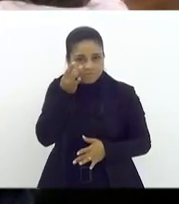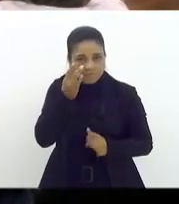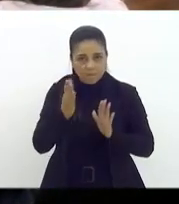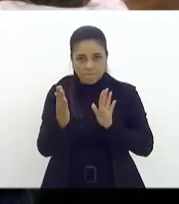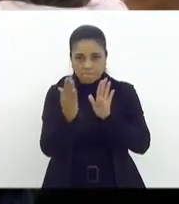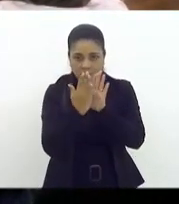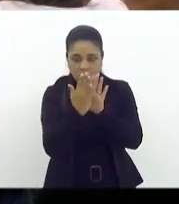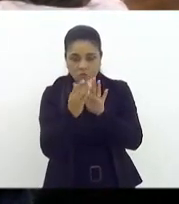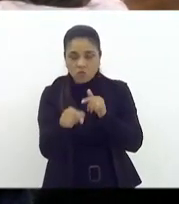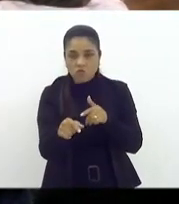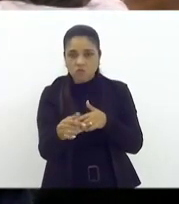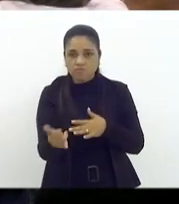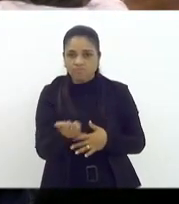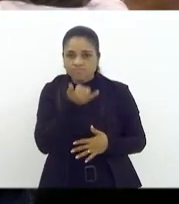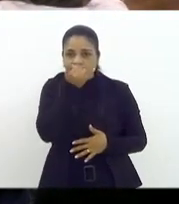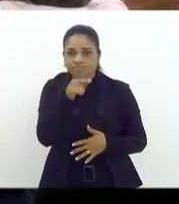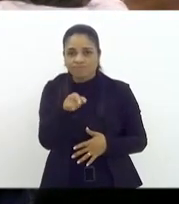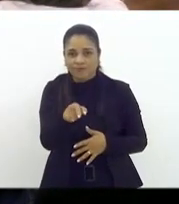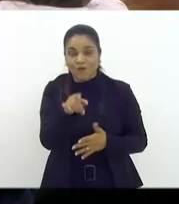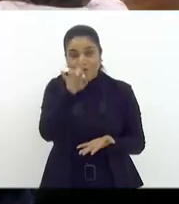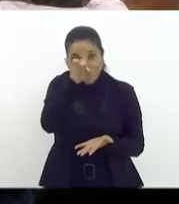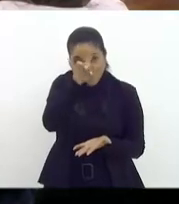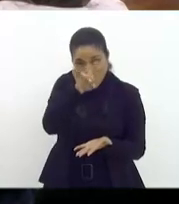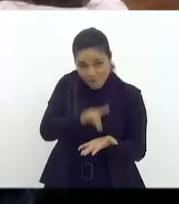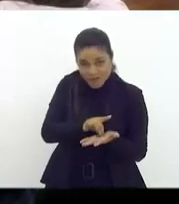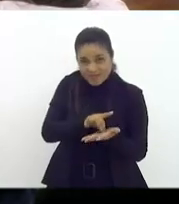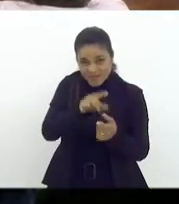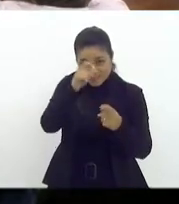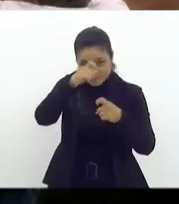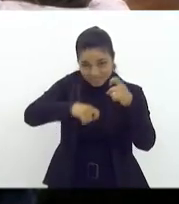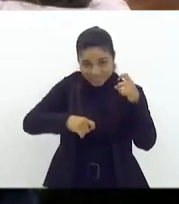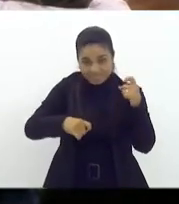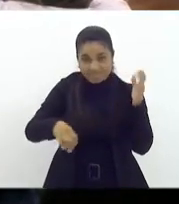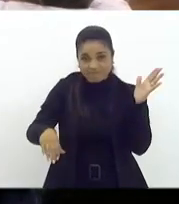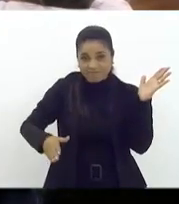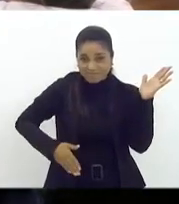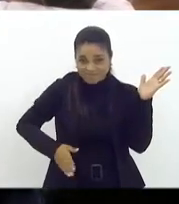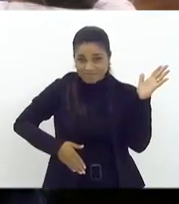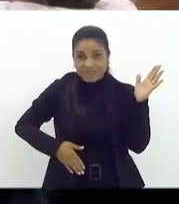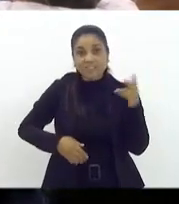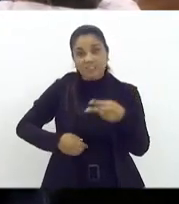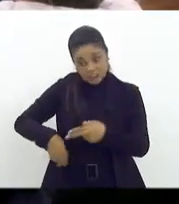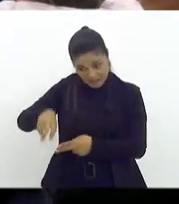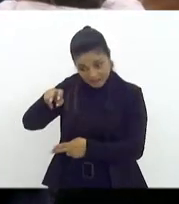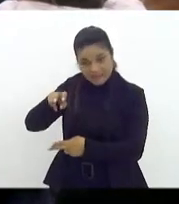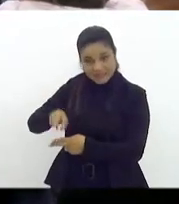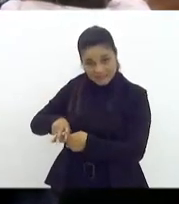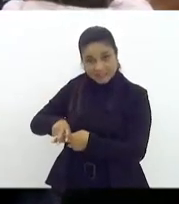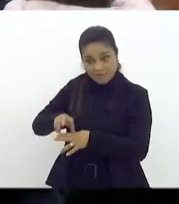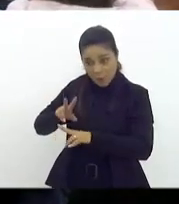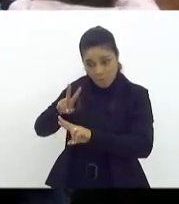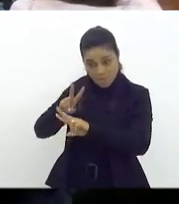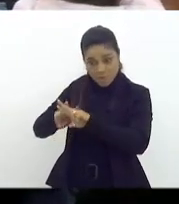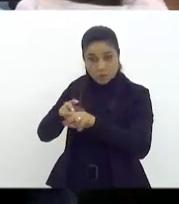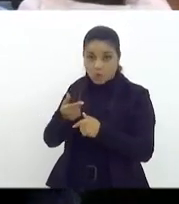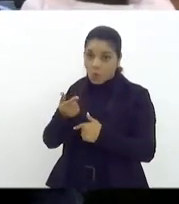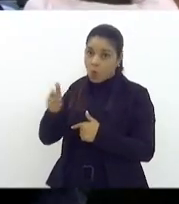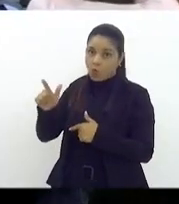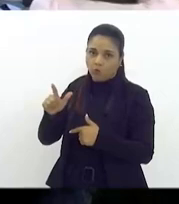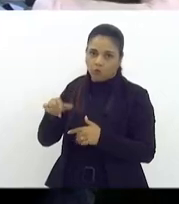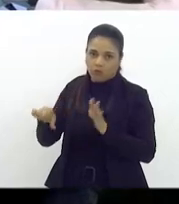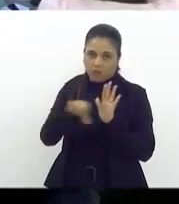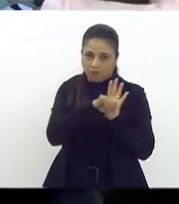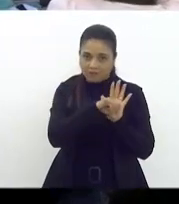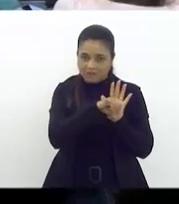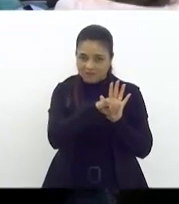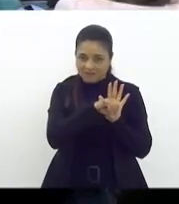casualmente o verdadeiro estupradores estava presente nesse alinhamento Ele foi preso por um outro crime